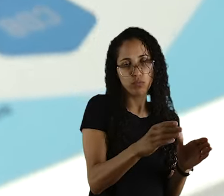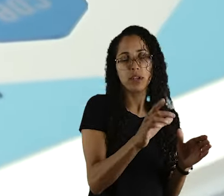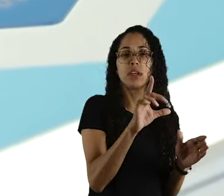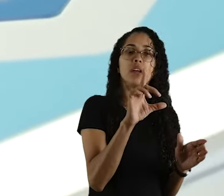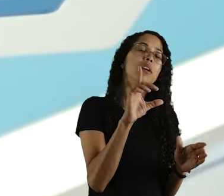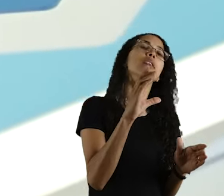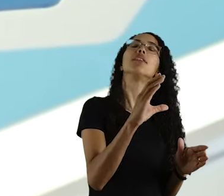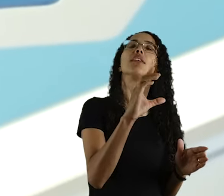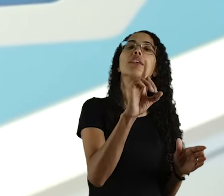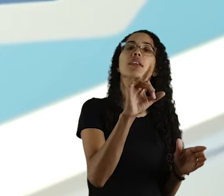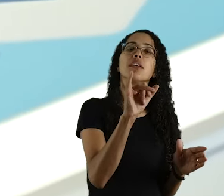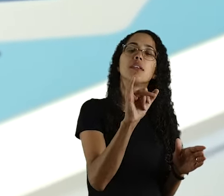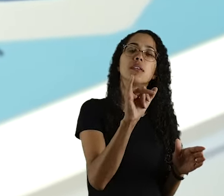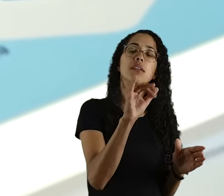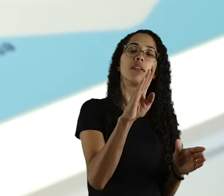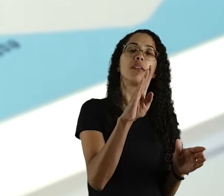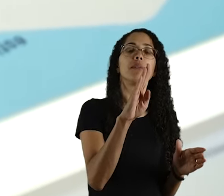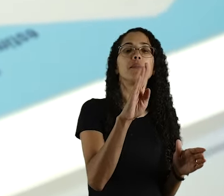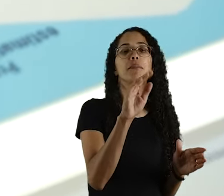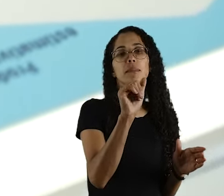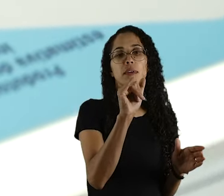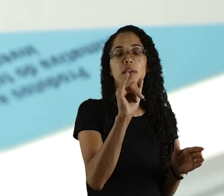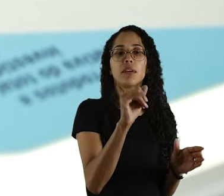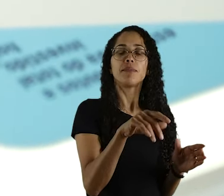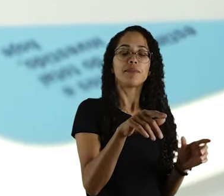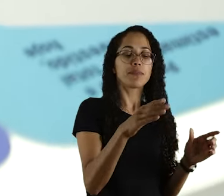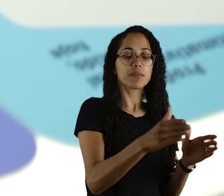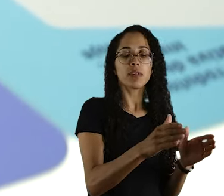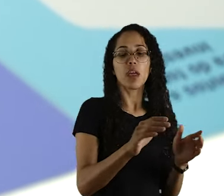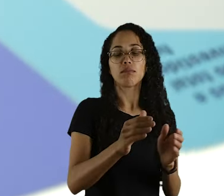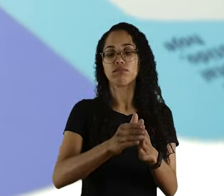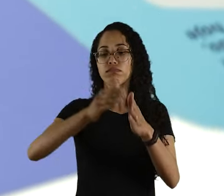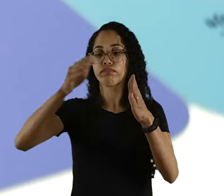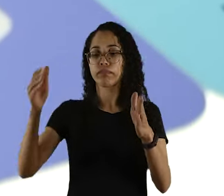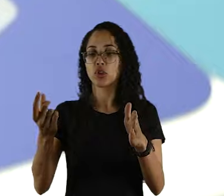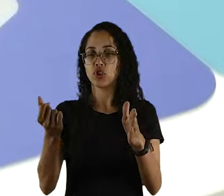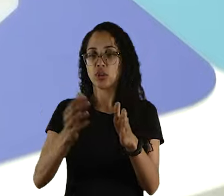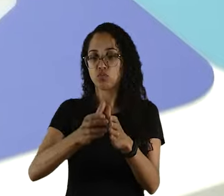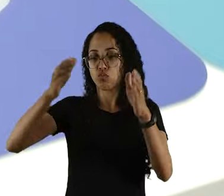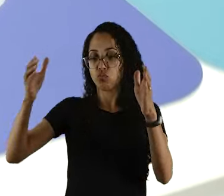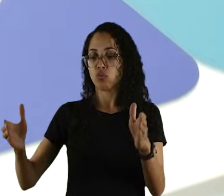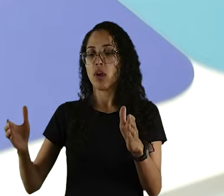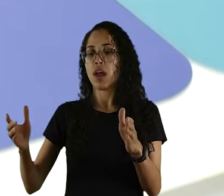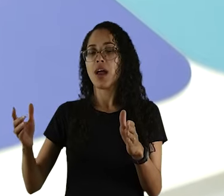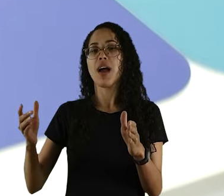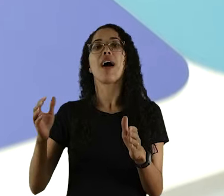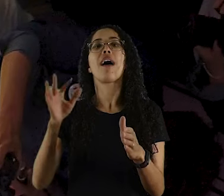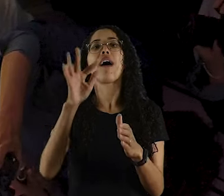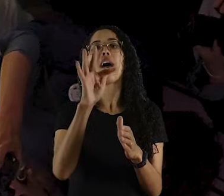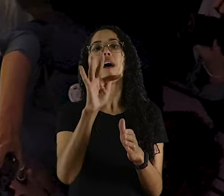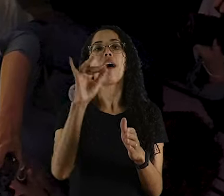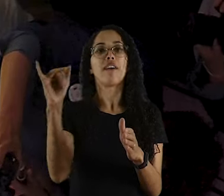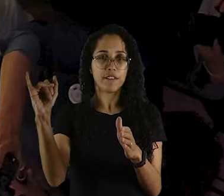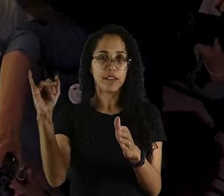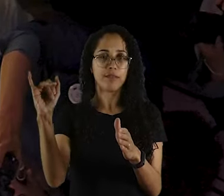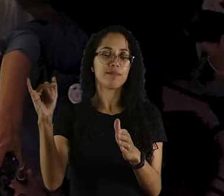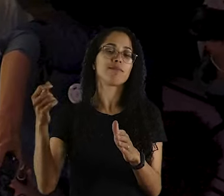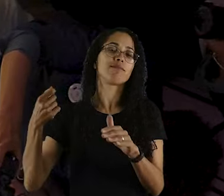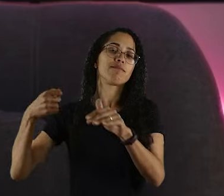aqui. E aí o montante maior, né, que eu tinha, aí eu coloquei num fundo